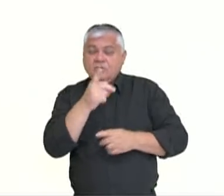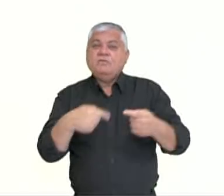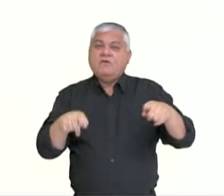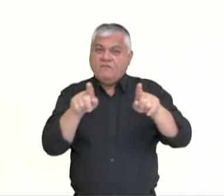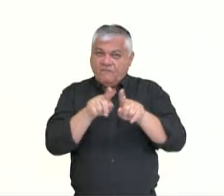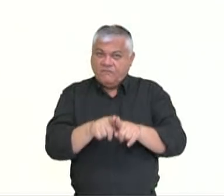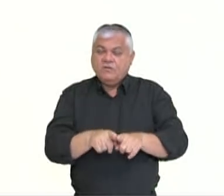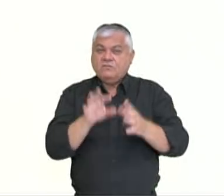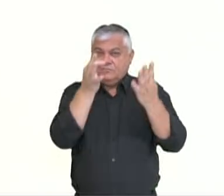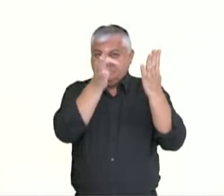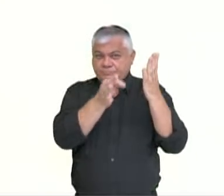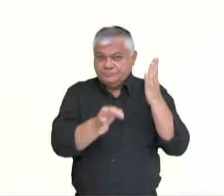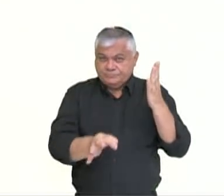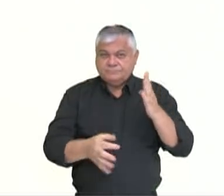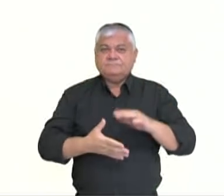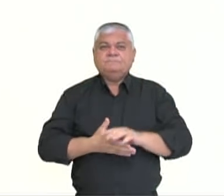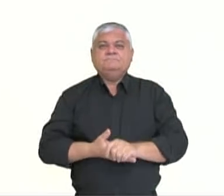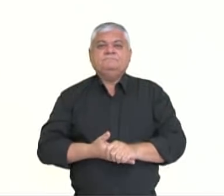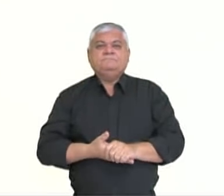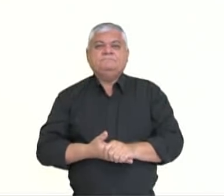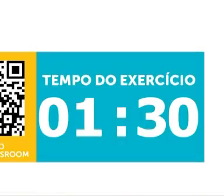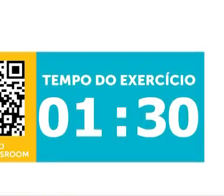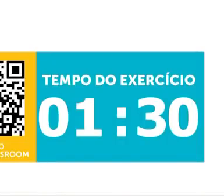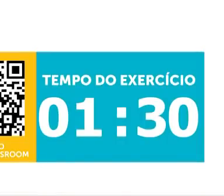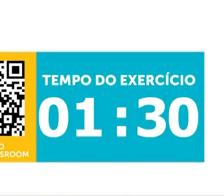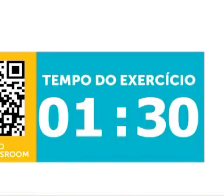volta em seguida para corrigir.